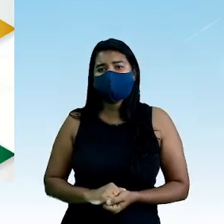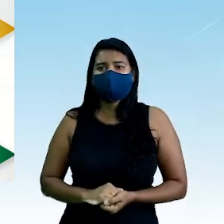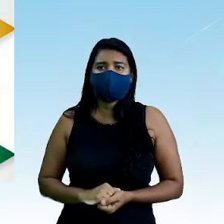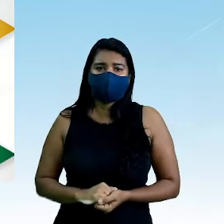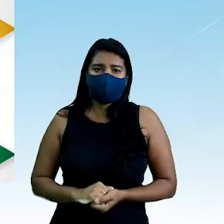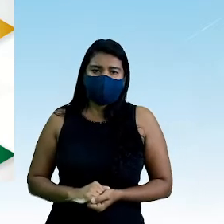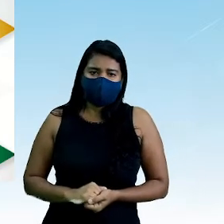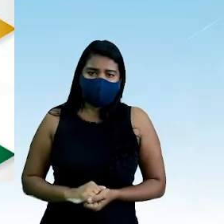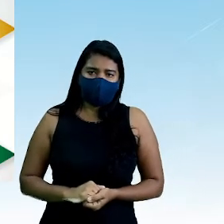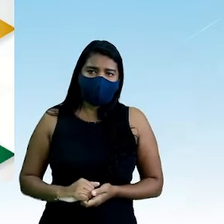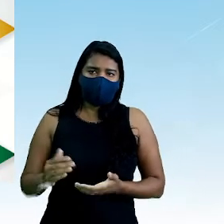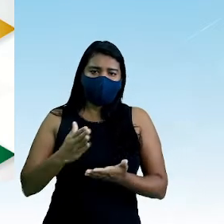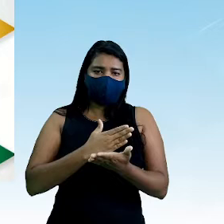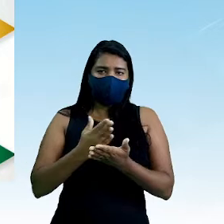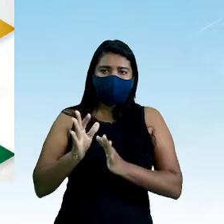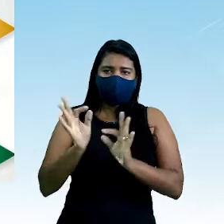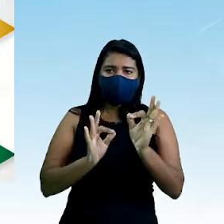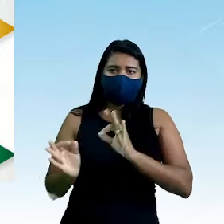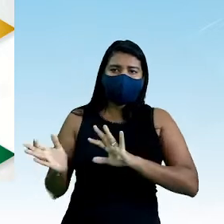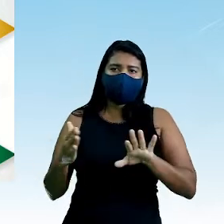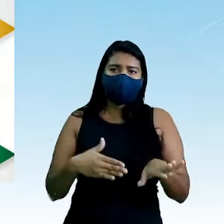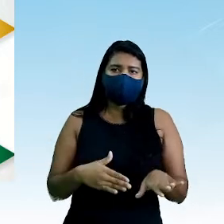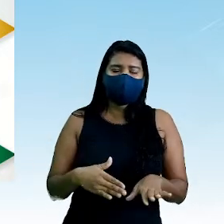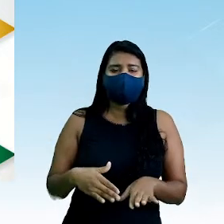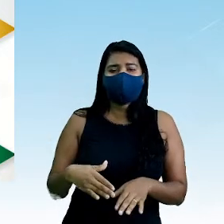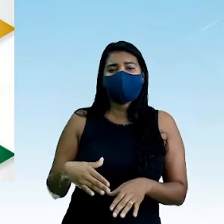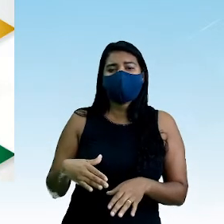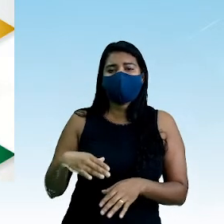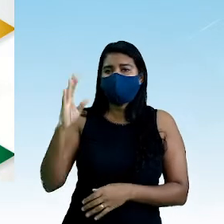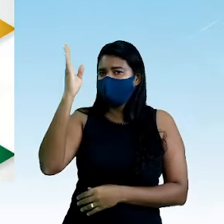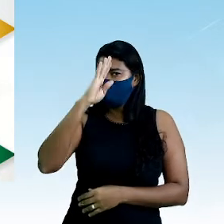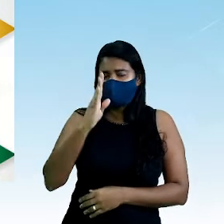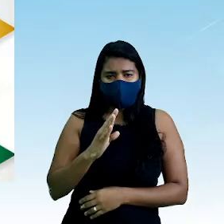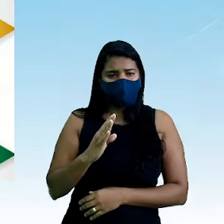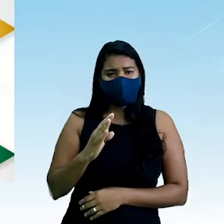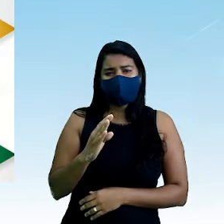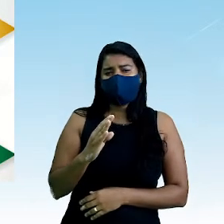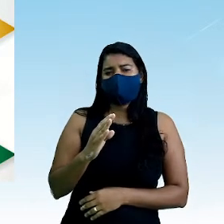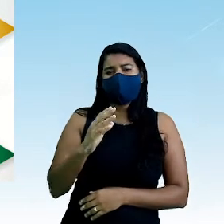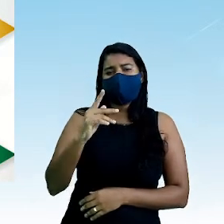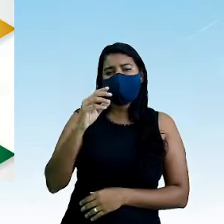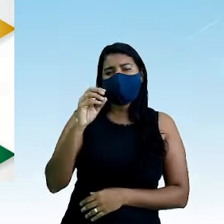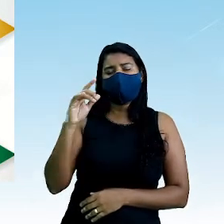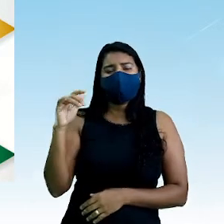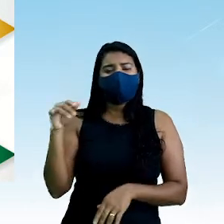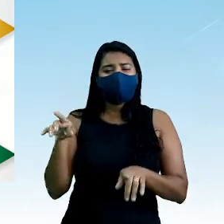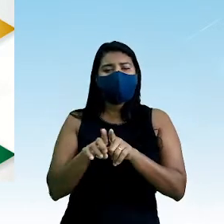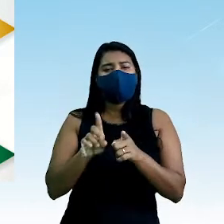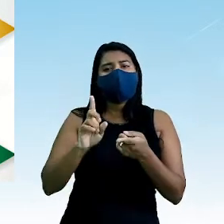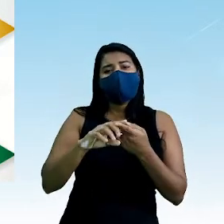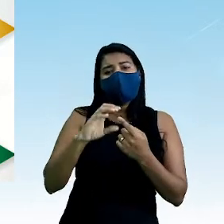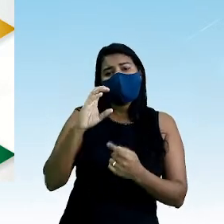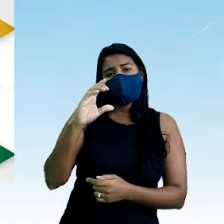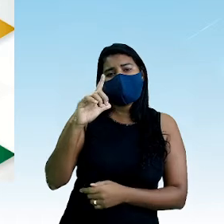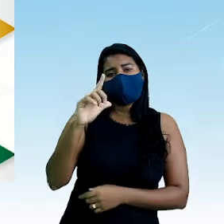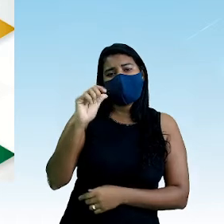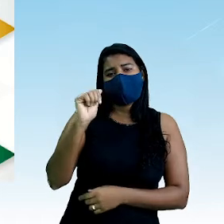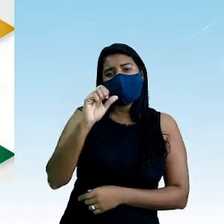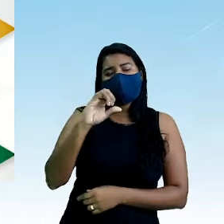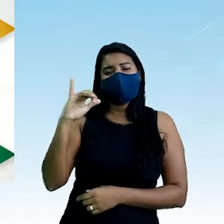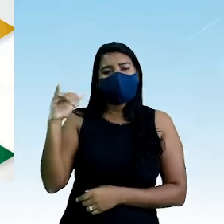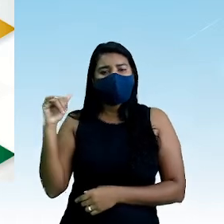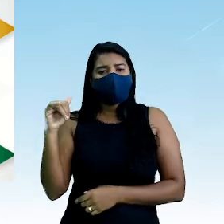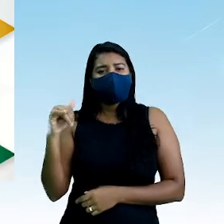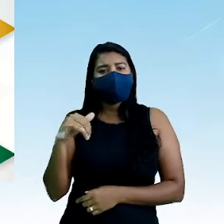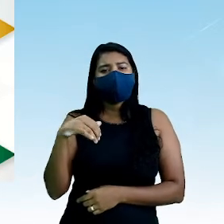Então, eles começaram a botar mais a música popular brasileira, né? E a música clássica também, né, era presente, e a música